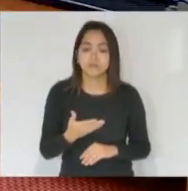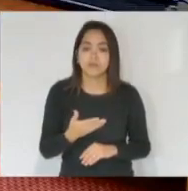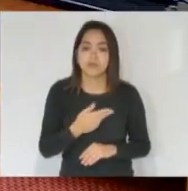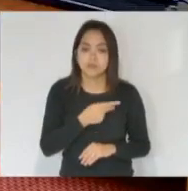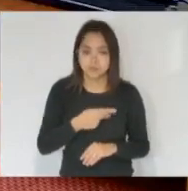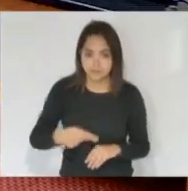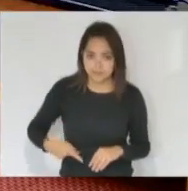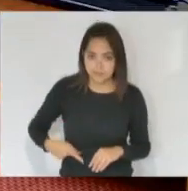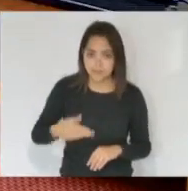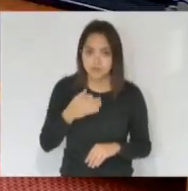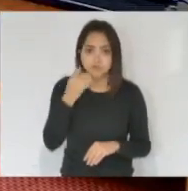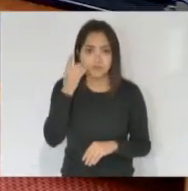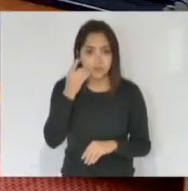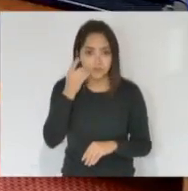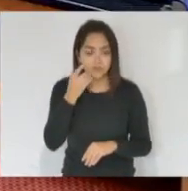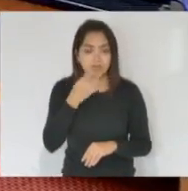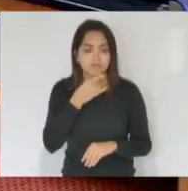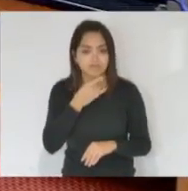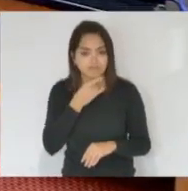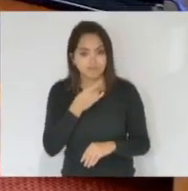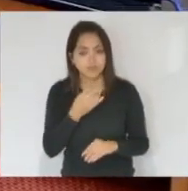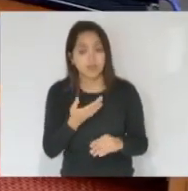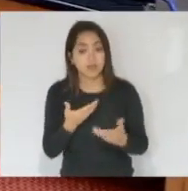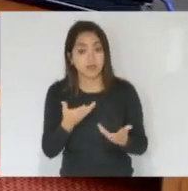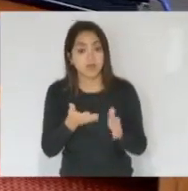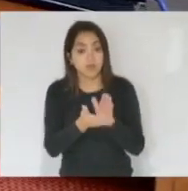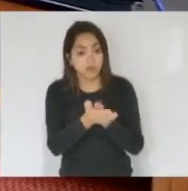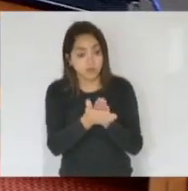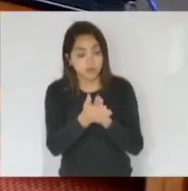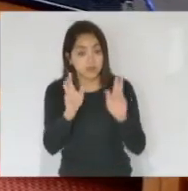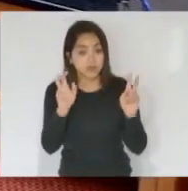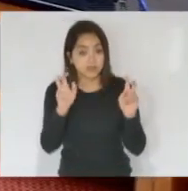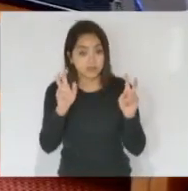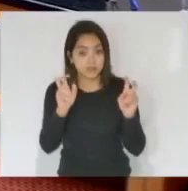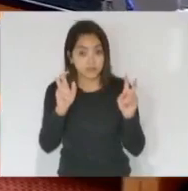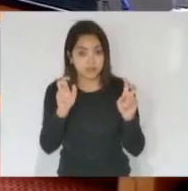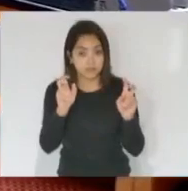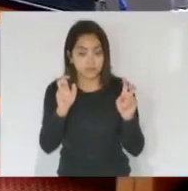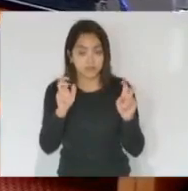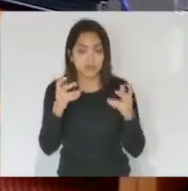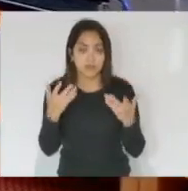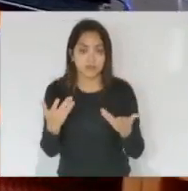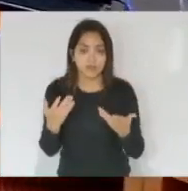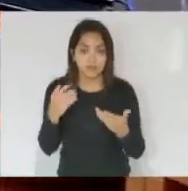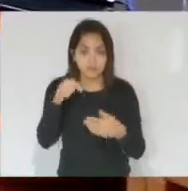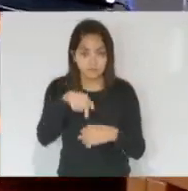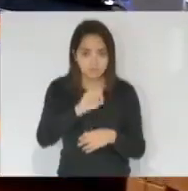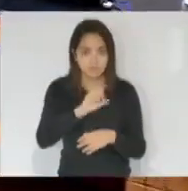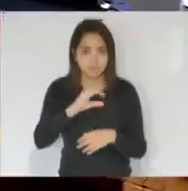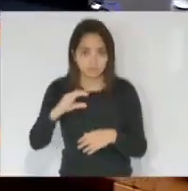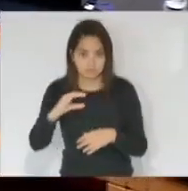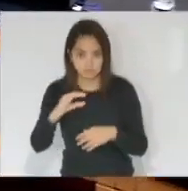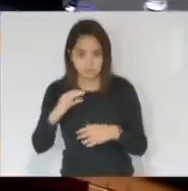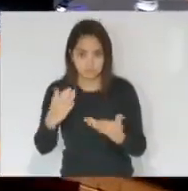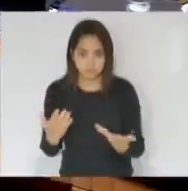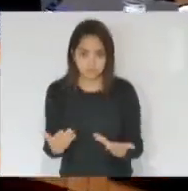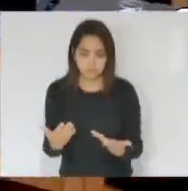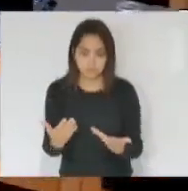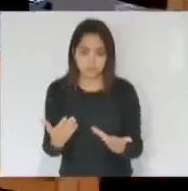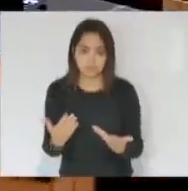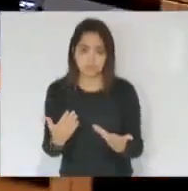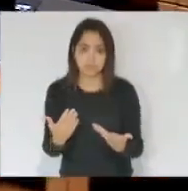presidente, eu queria elogiar esse tema e, realmente, Santa Catarina está em